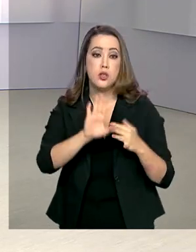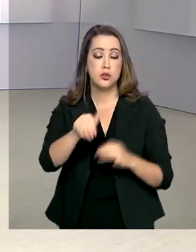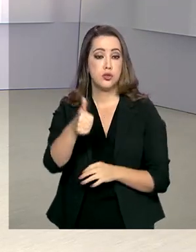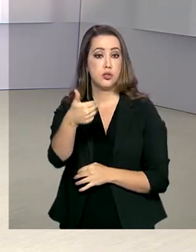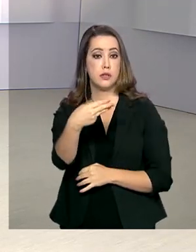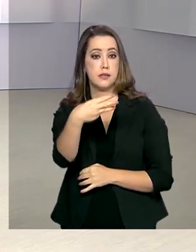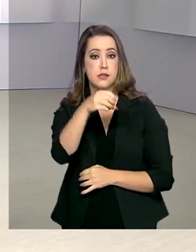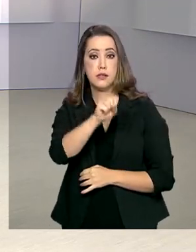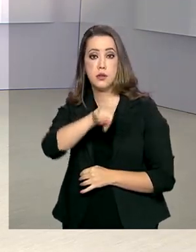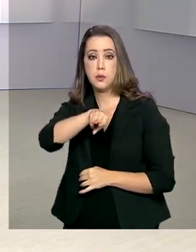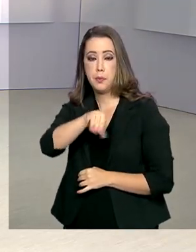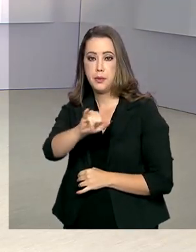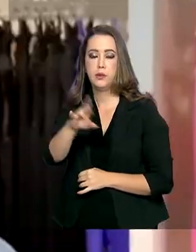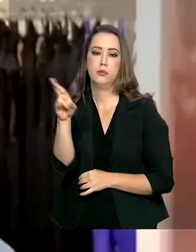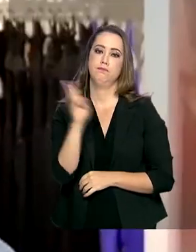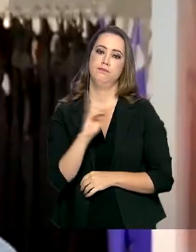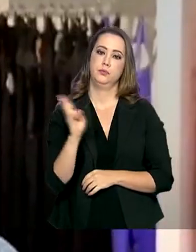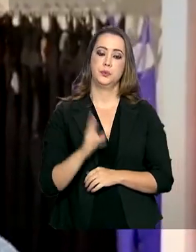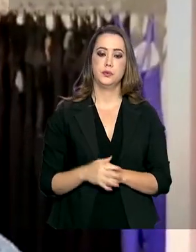bilhões de reais.